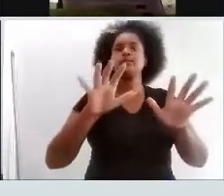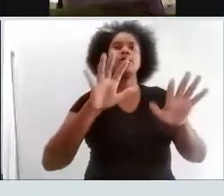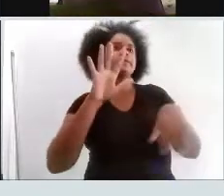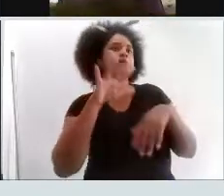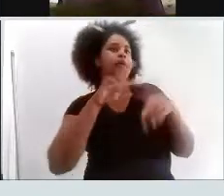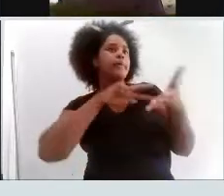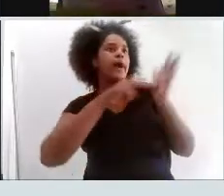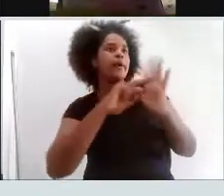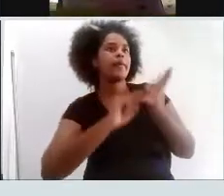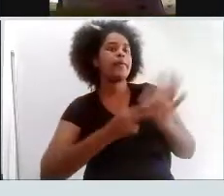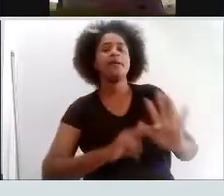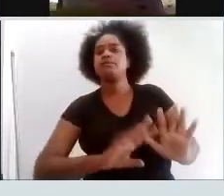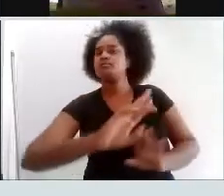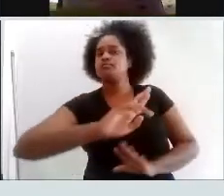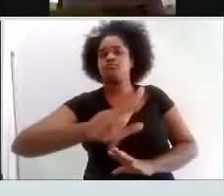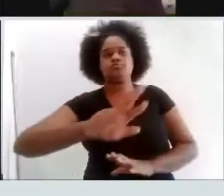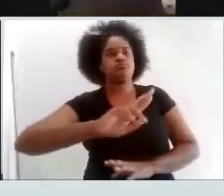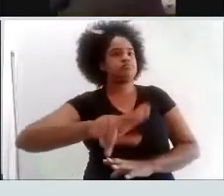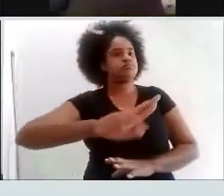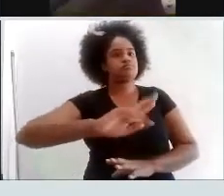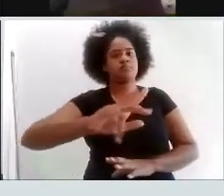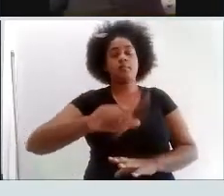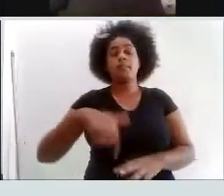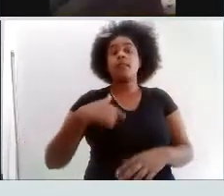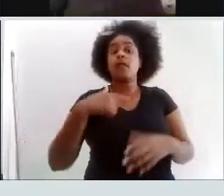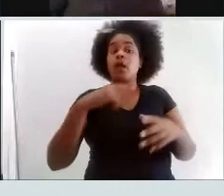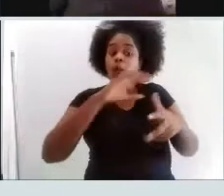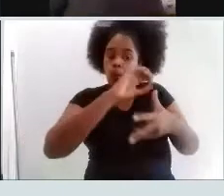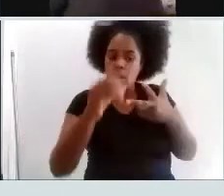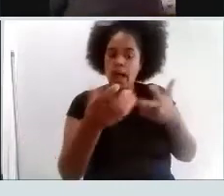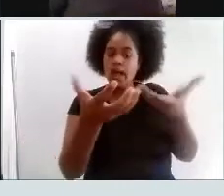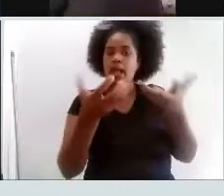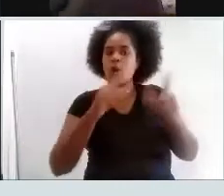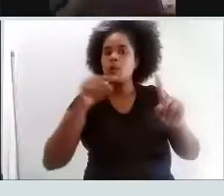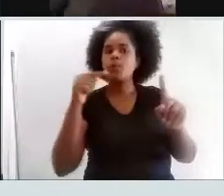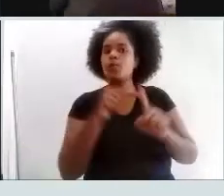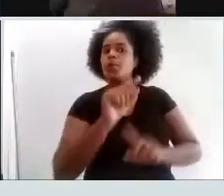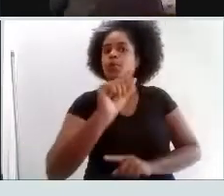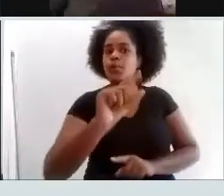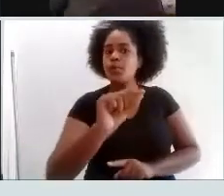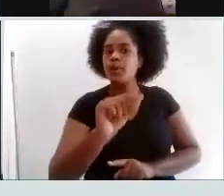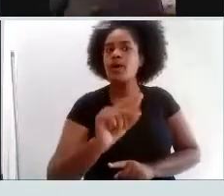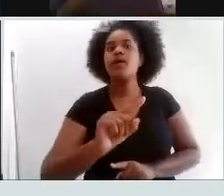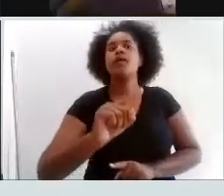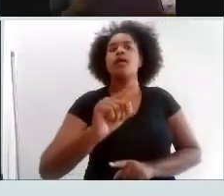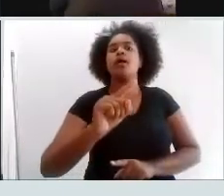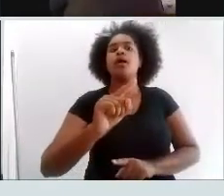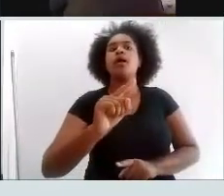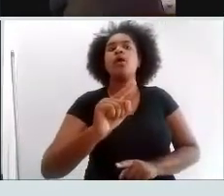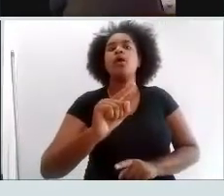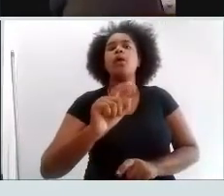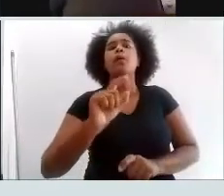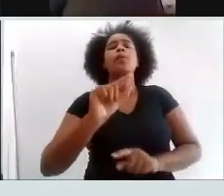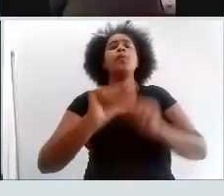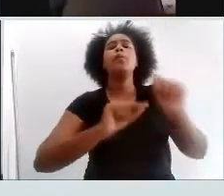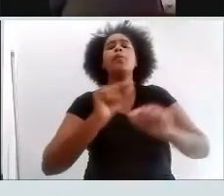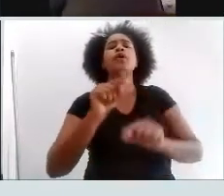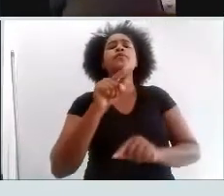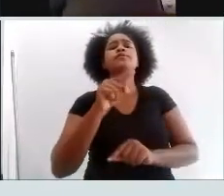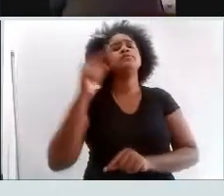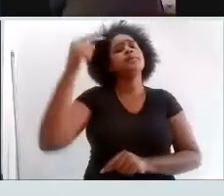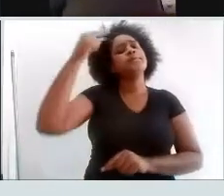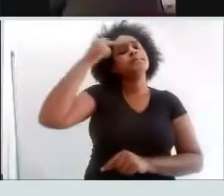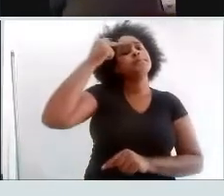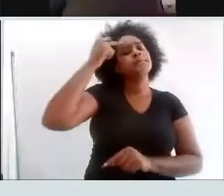querem isso. Eles querem saber o que fulaninho de tal pensa sobre educação. O que você pensa sobre